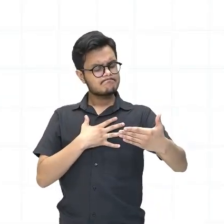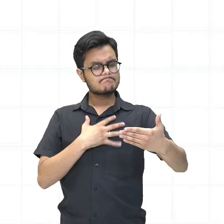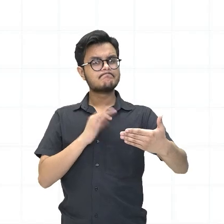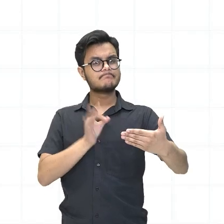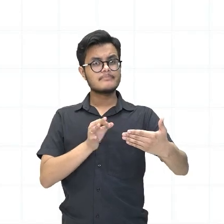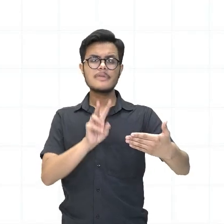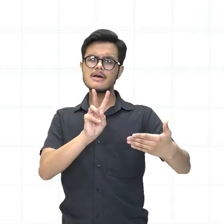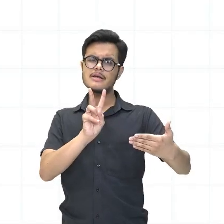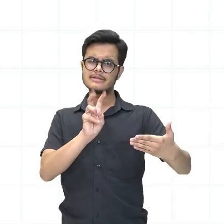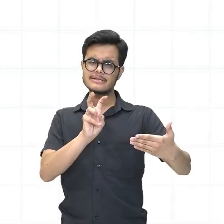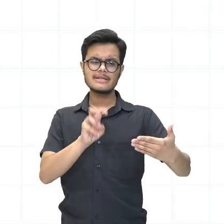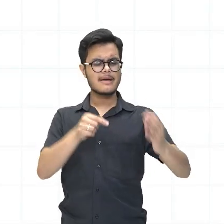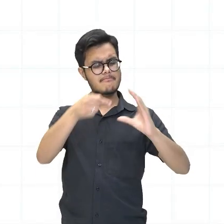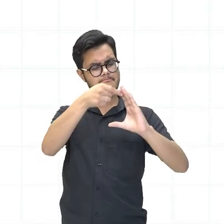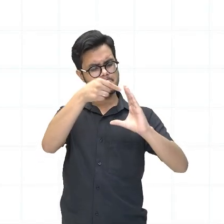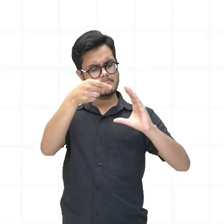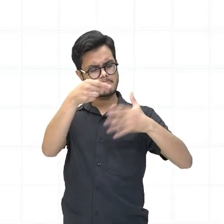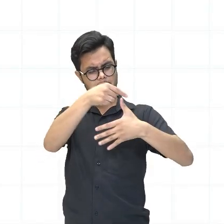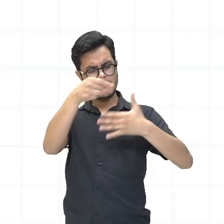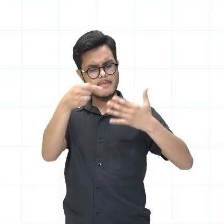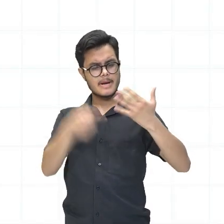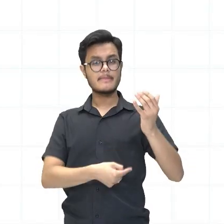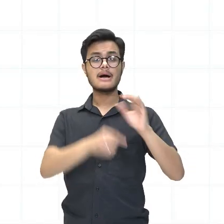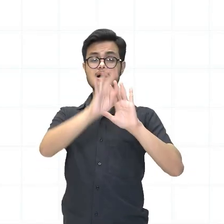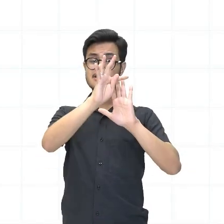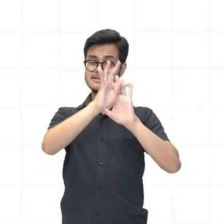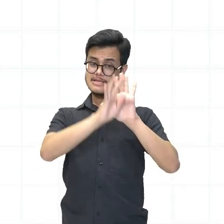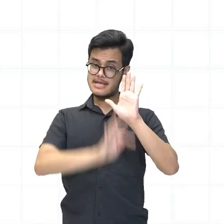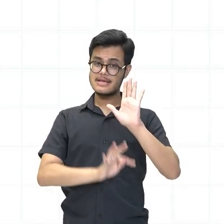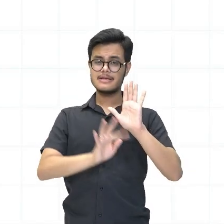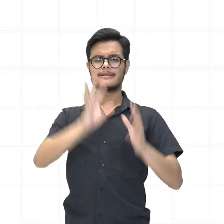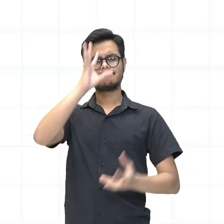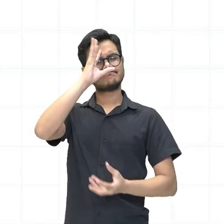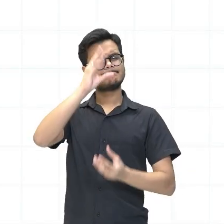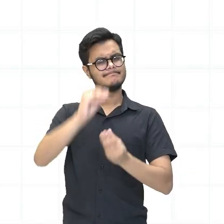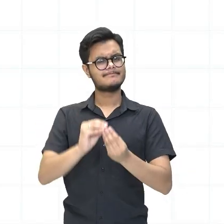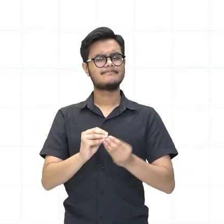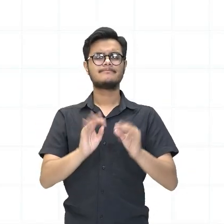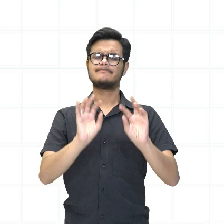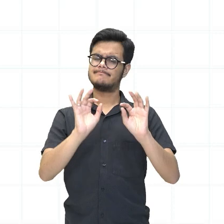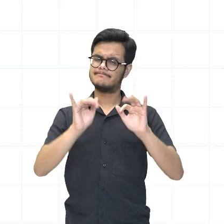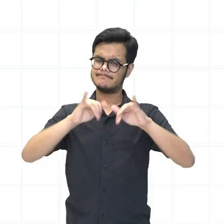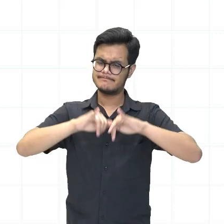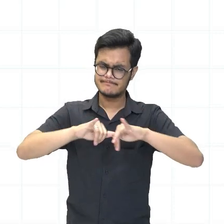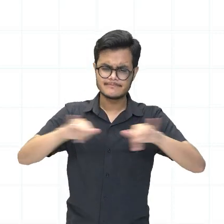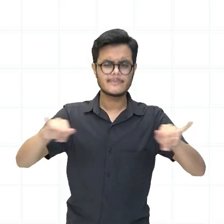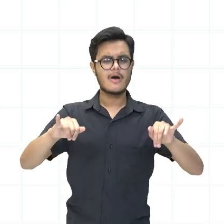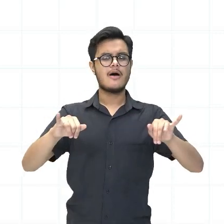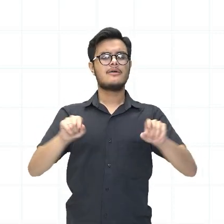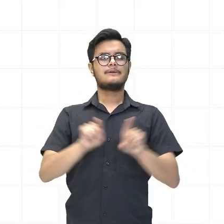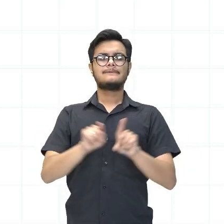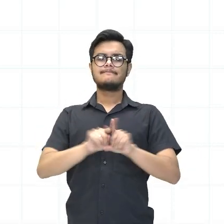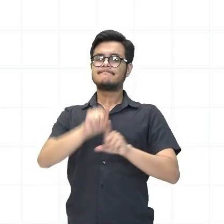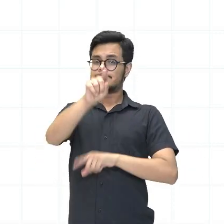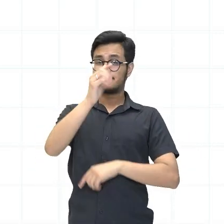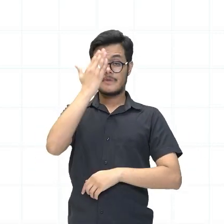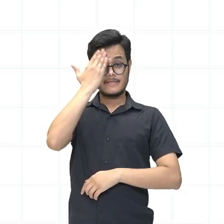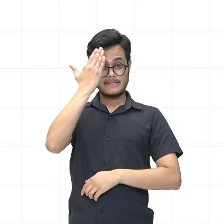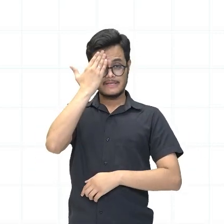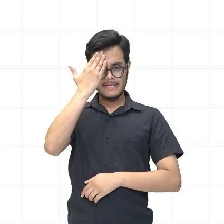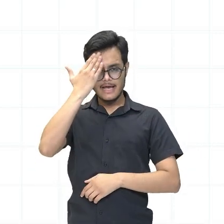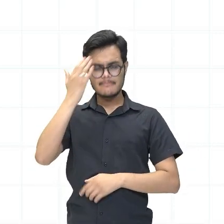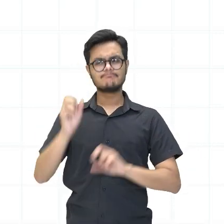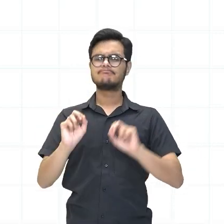que irão trabalhar juntos para, claro, complementar a informação, fazer com que você fique ciente